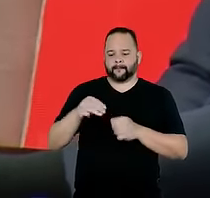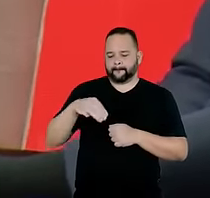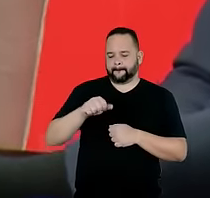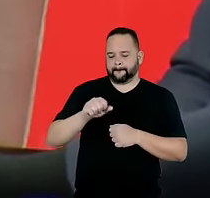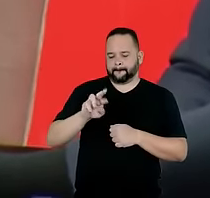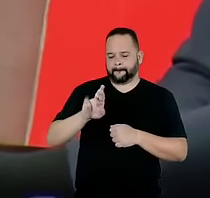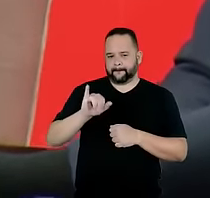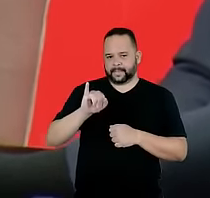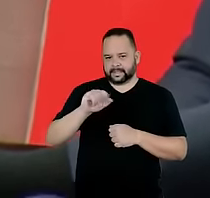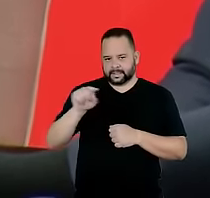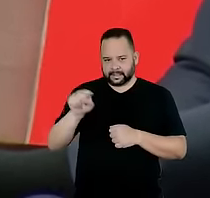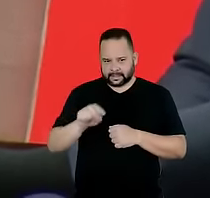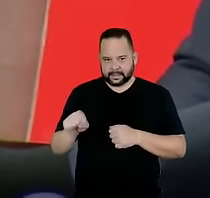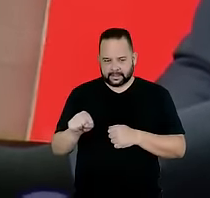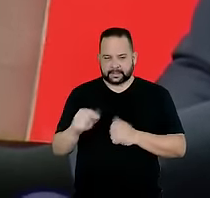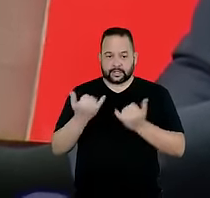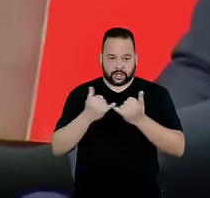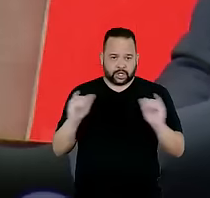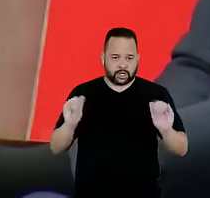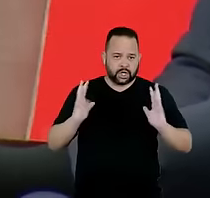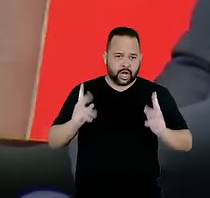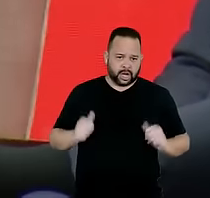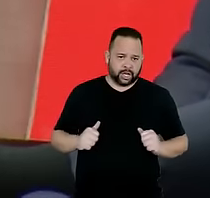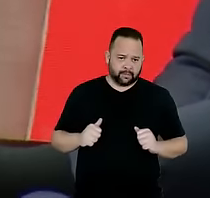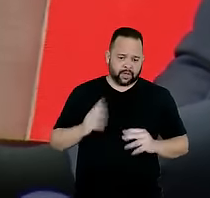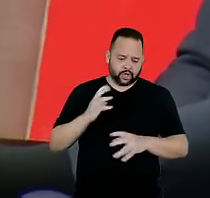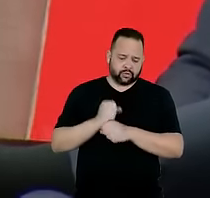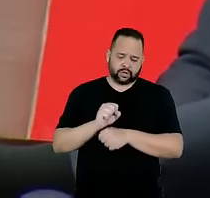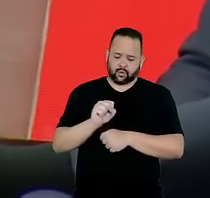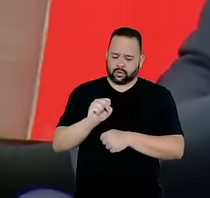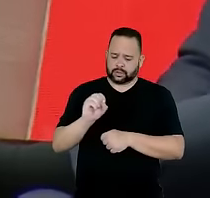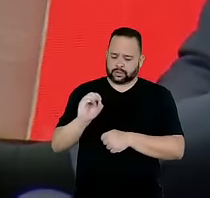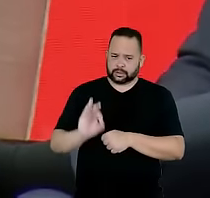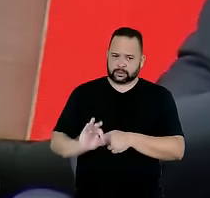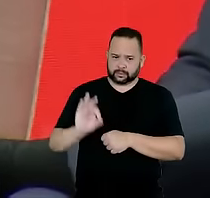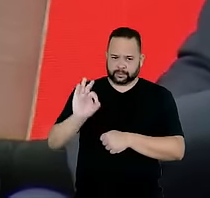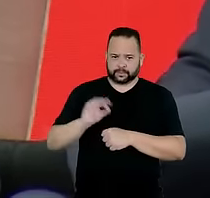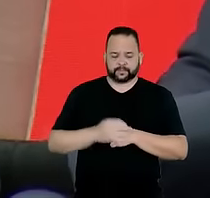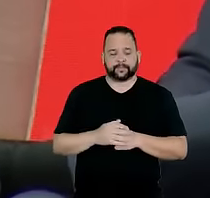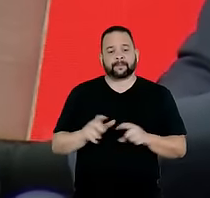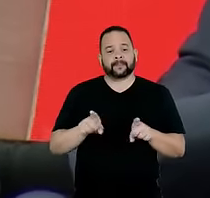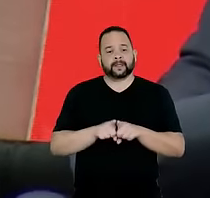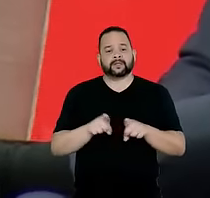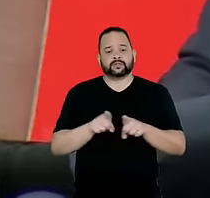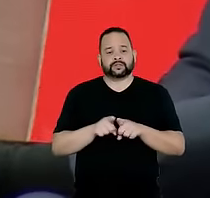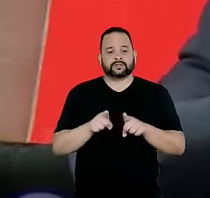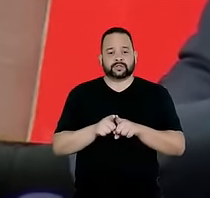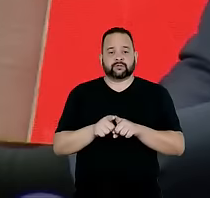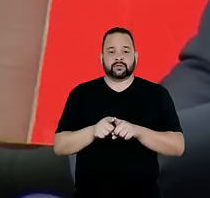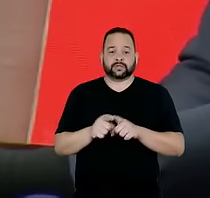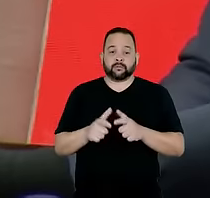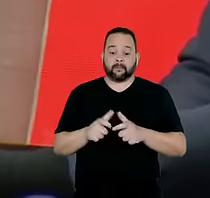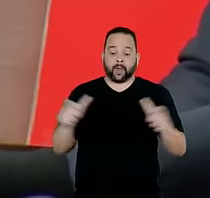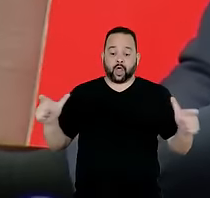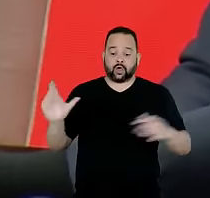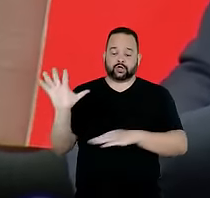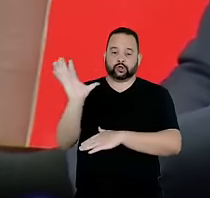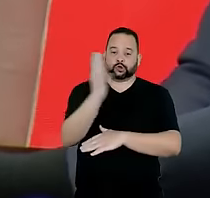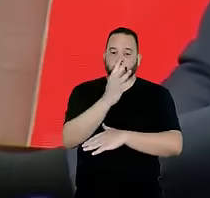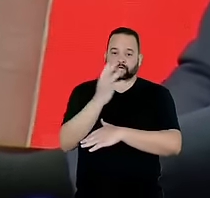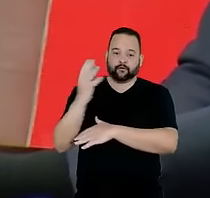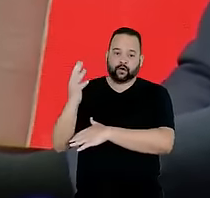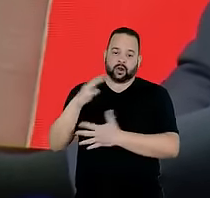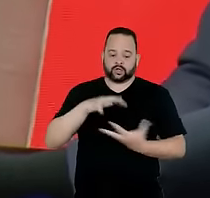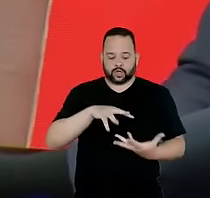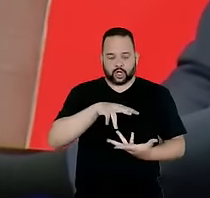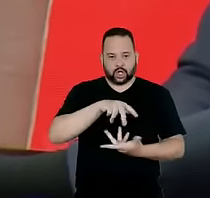eh a gente tem uma das maiores bases florestais do mundo tem uma perspectiva excelente